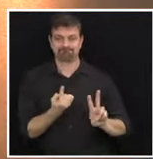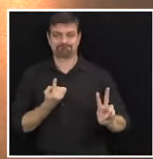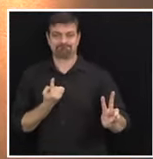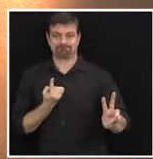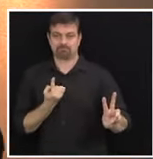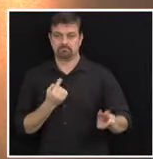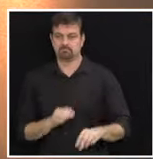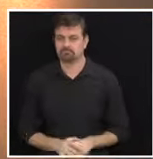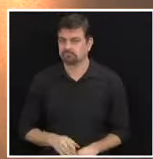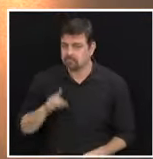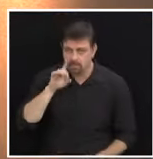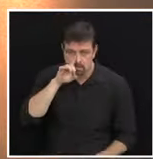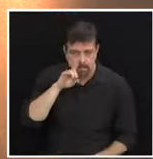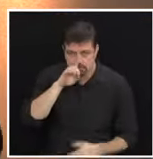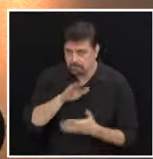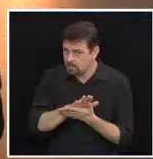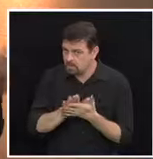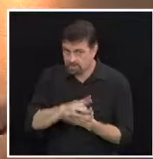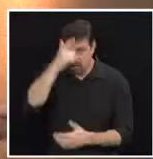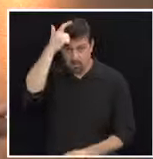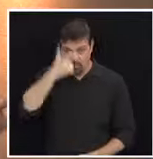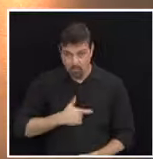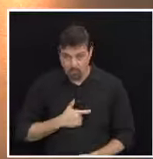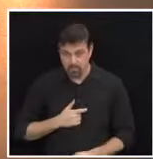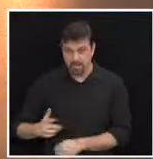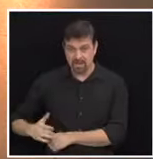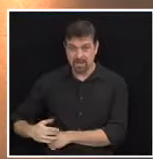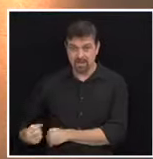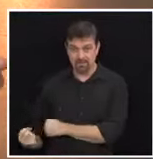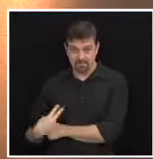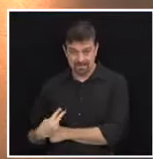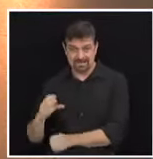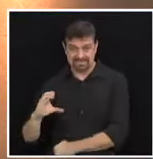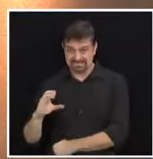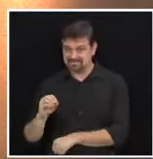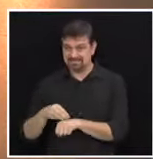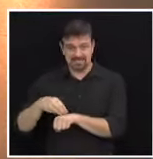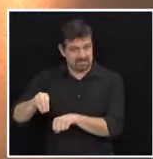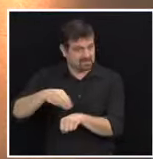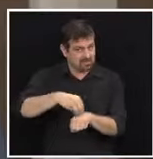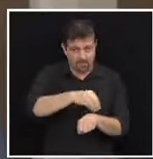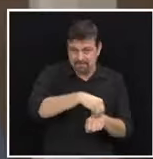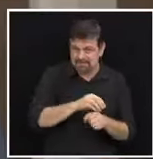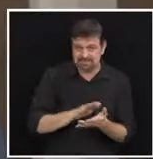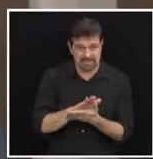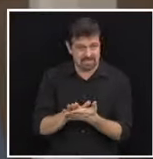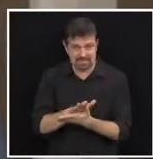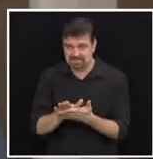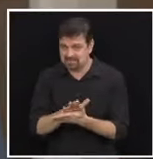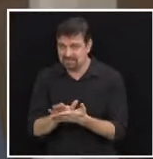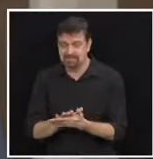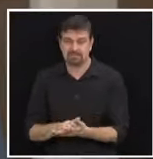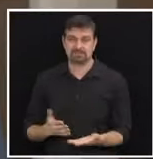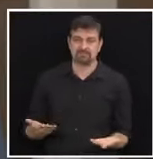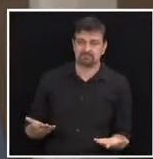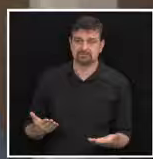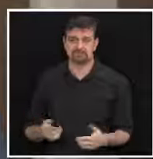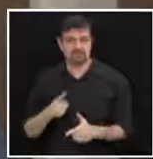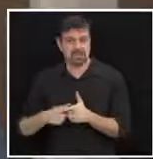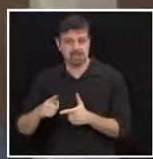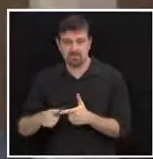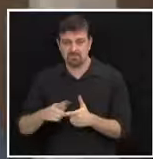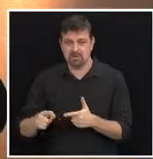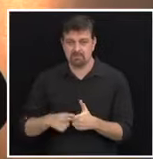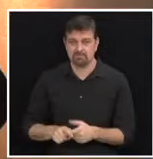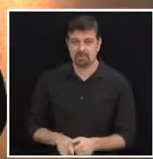tem perigo de eu transmitir hepatite C para uma pessoa no meu convívio. Não é através que nem a